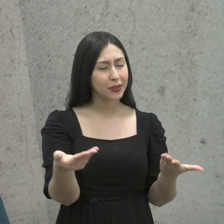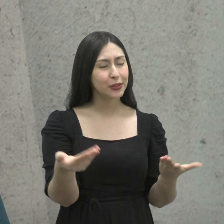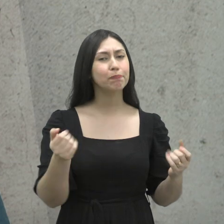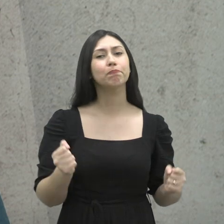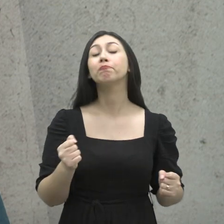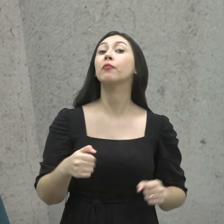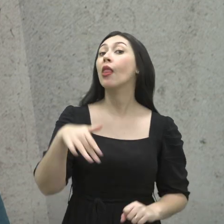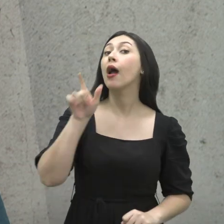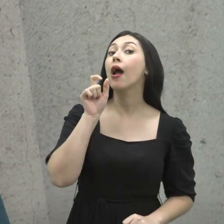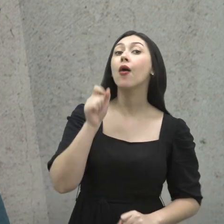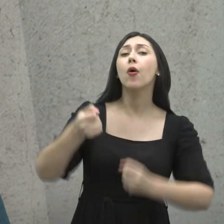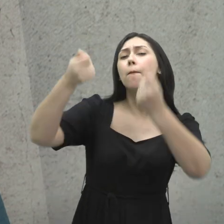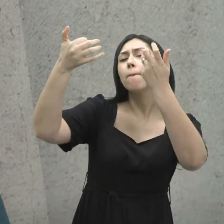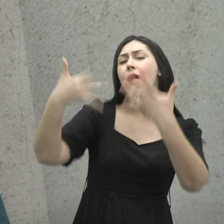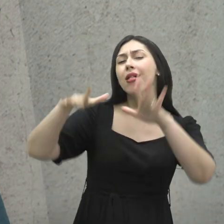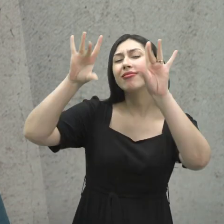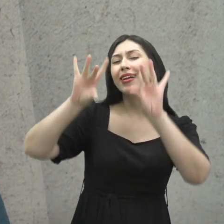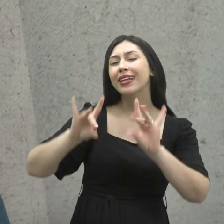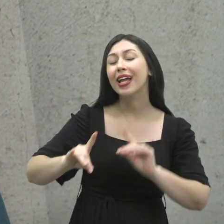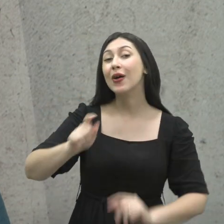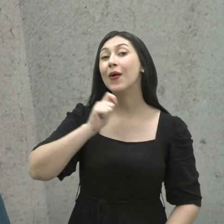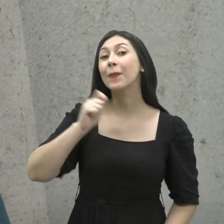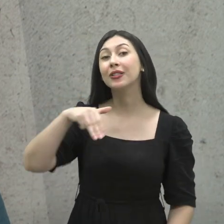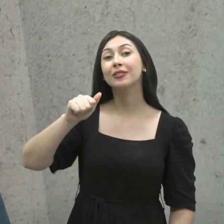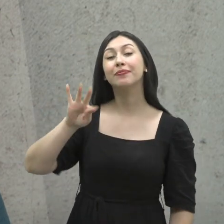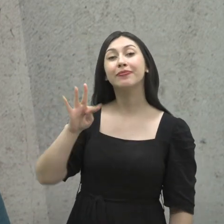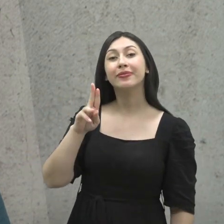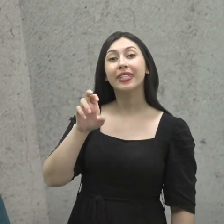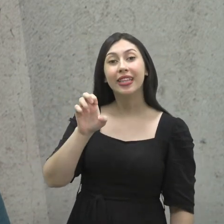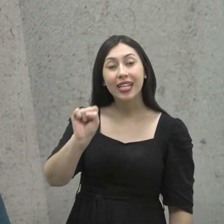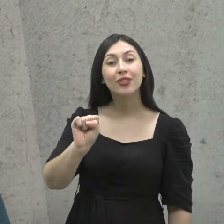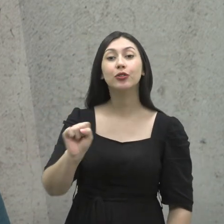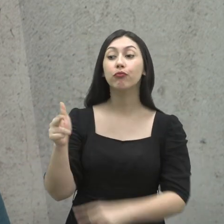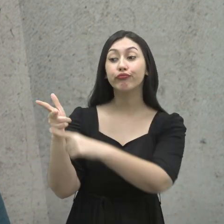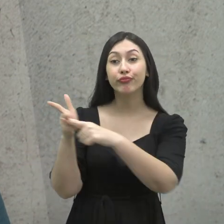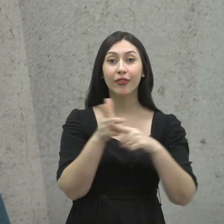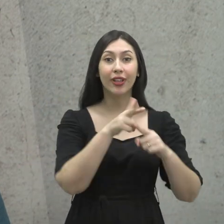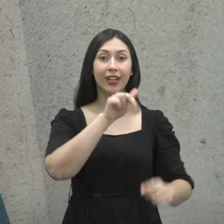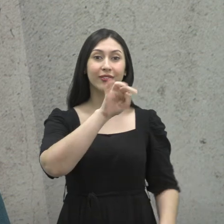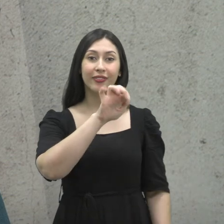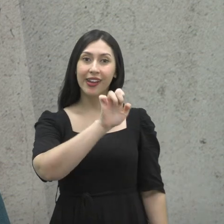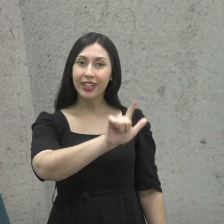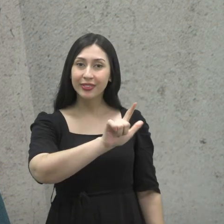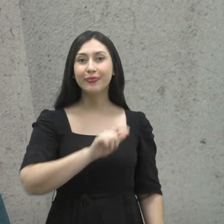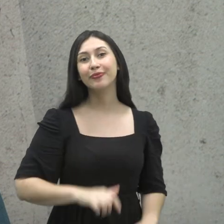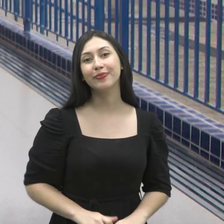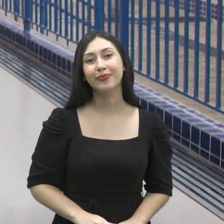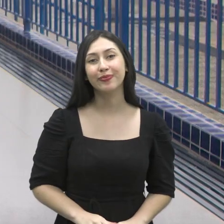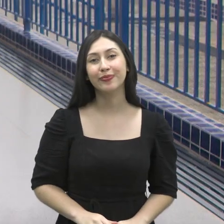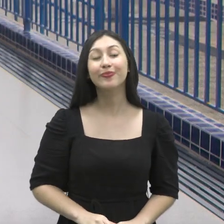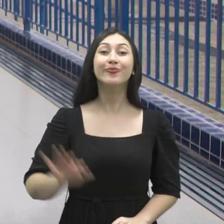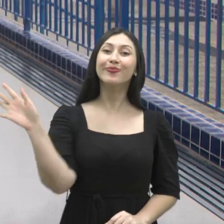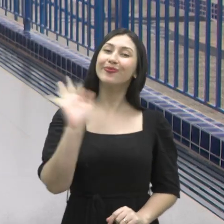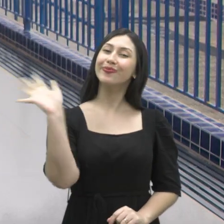E quem vai nos contar todos os detalhes é o repórter Matheus Andrade, com imagens do cinegrafista Rafael Santos.